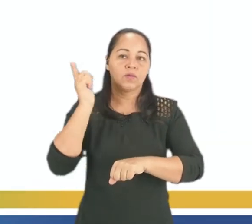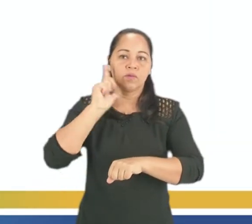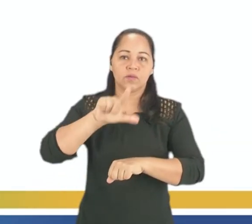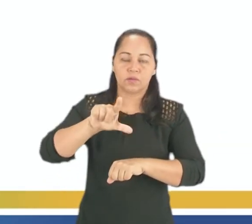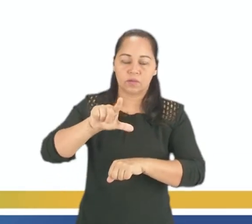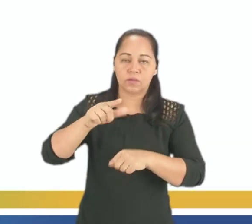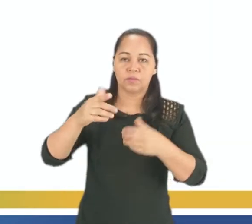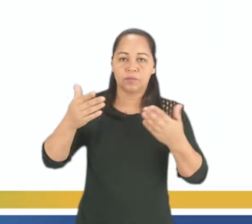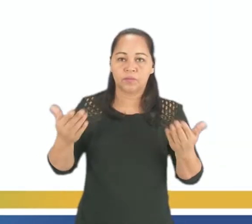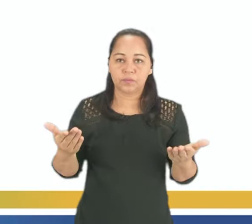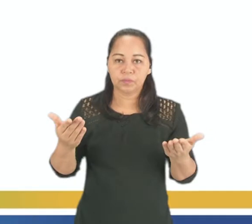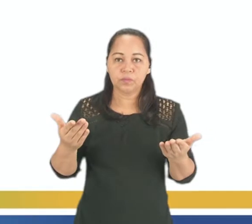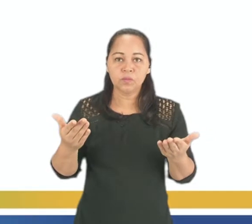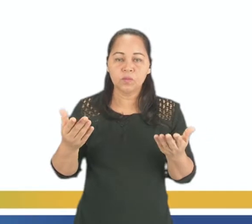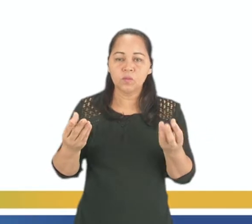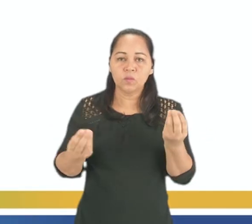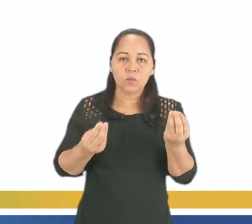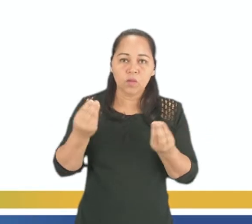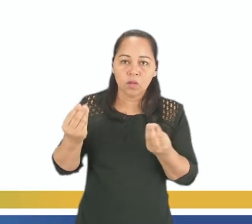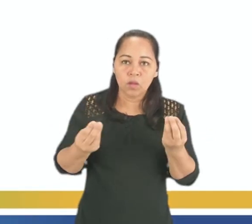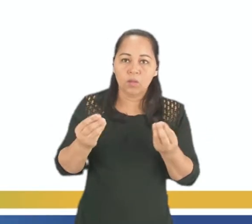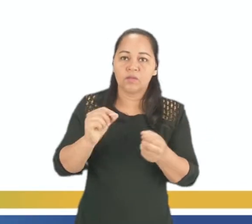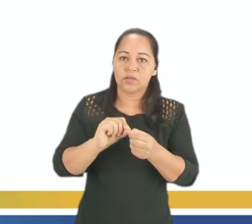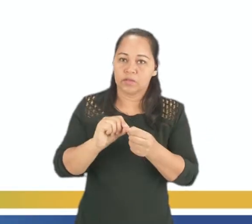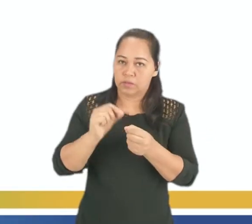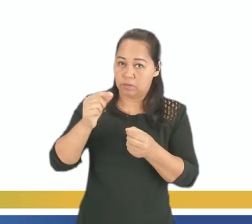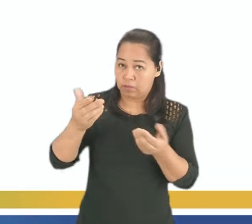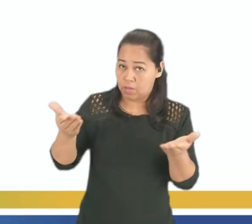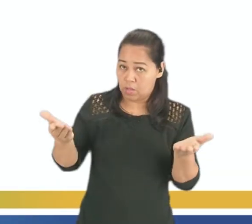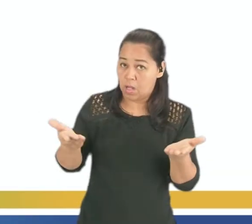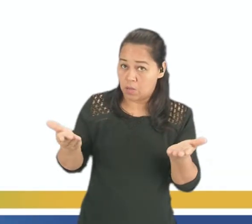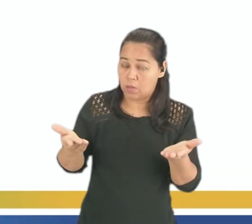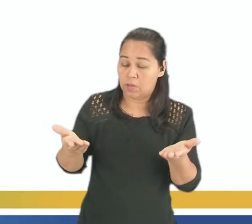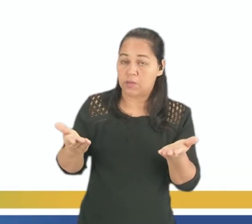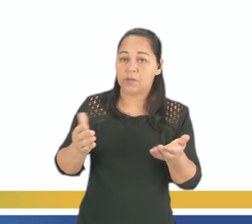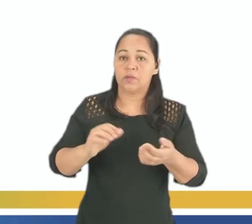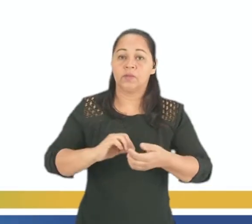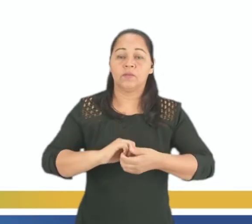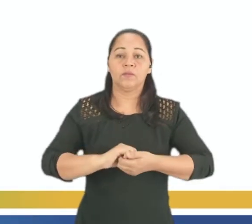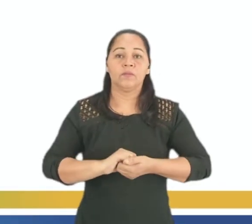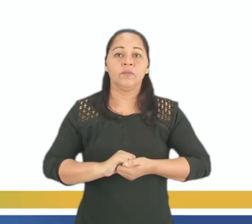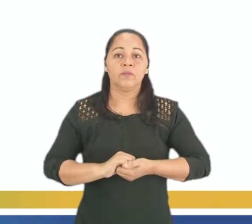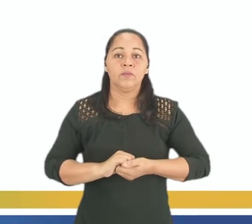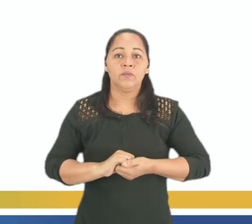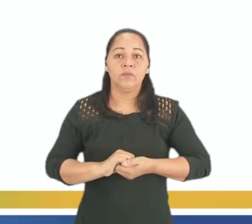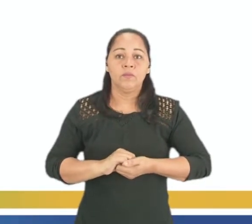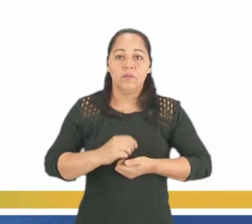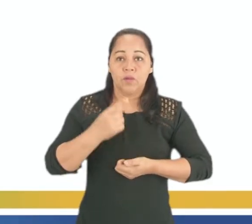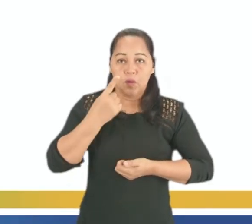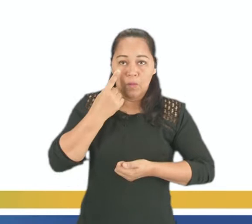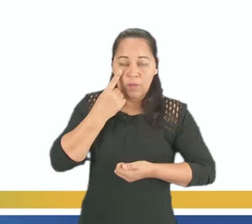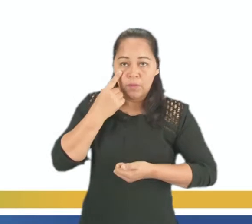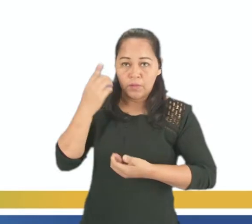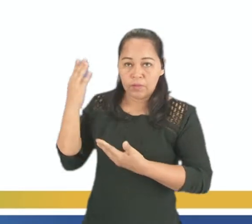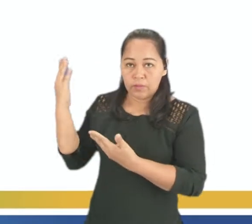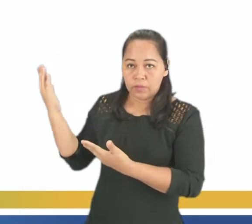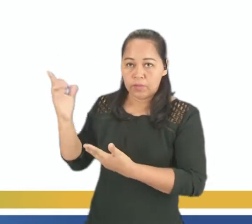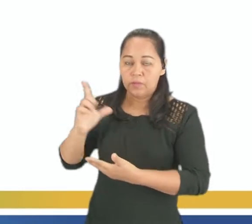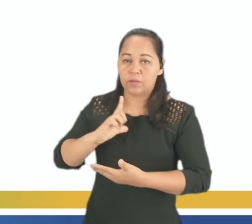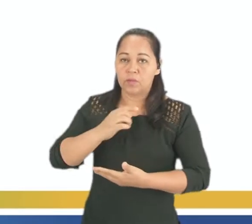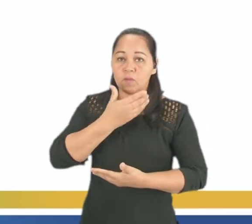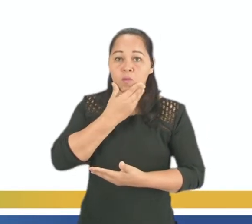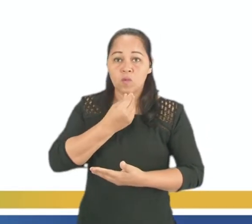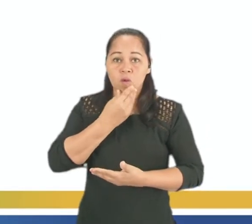conseguiríamos resolvê-las apenas na nossa próxima aula. Então essa foi a situação número 1. Um jogador em